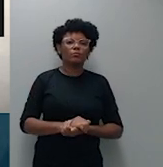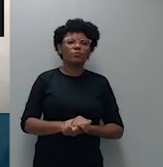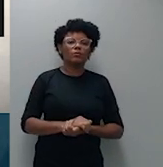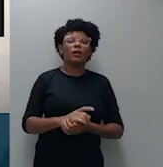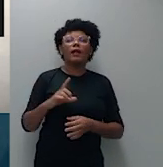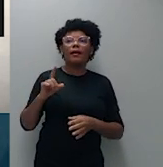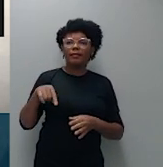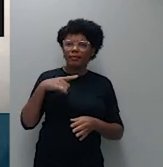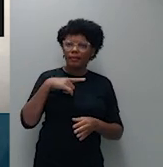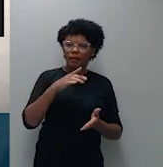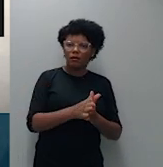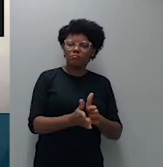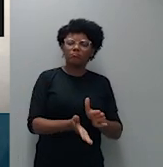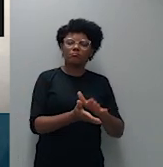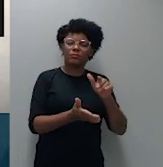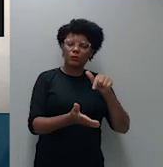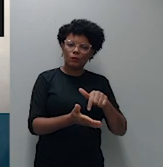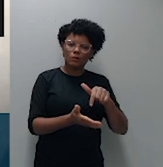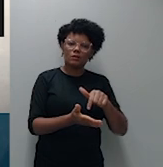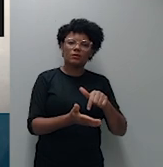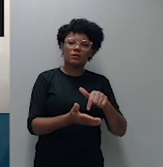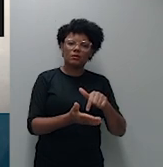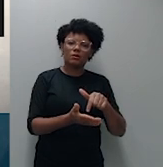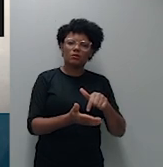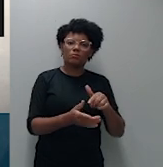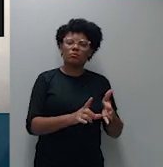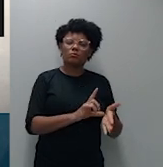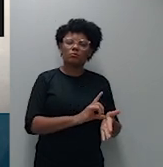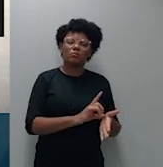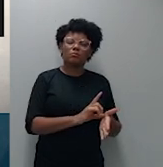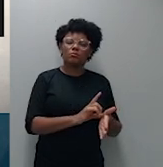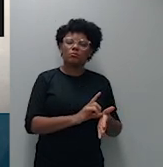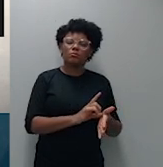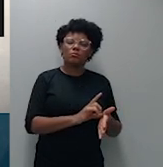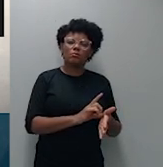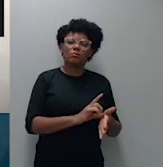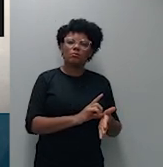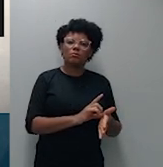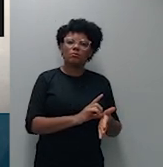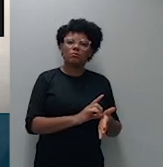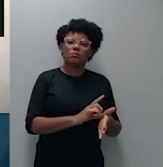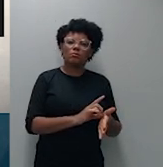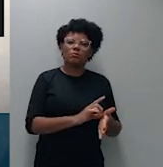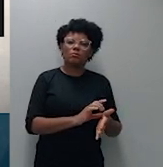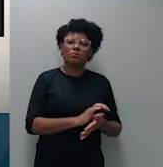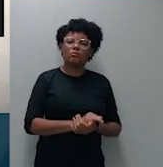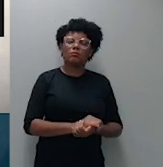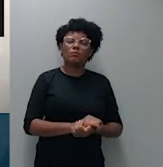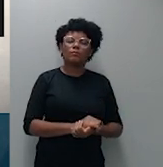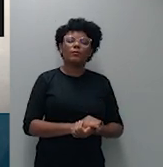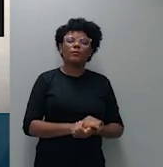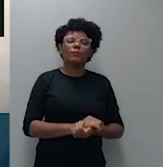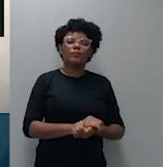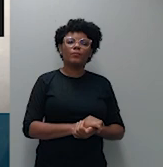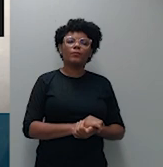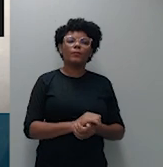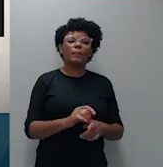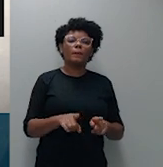dos Presentes autos senão vejamos precedentes e